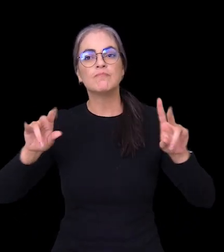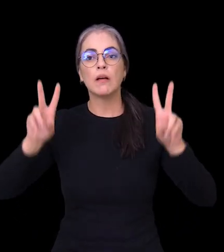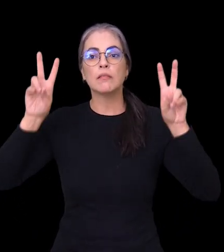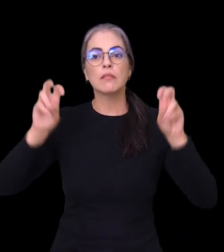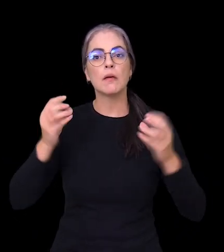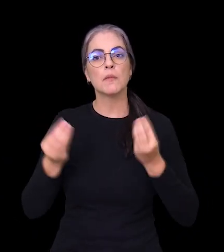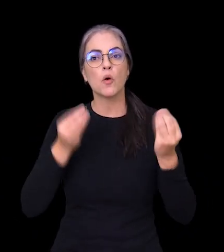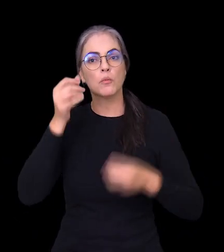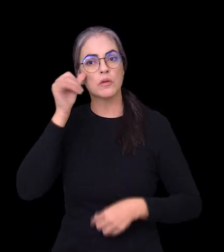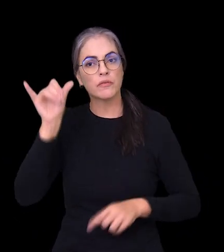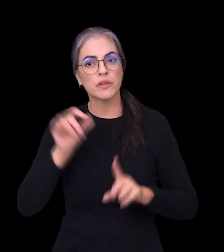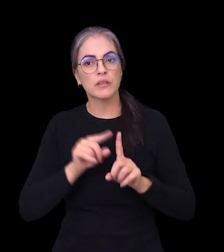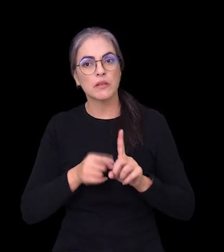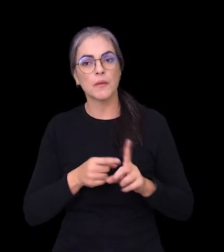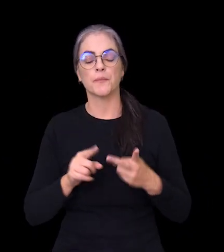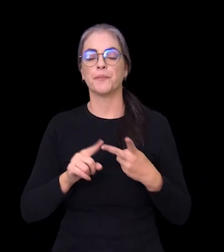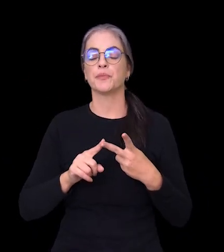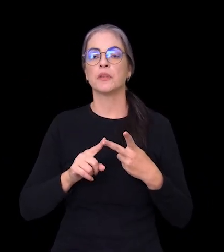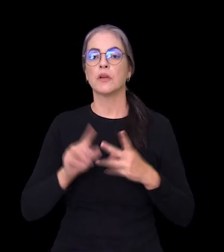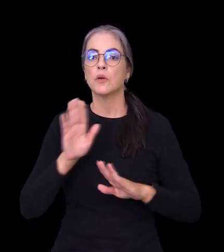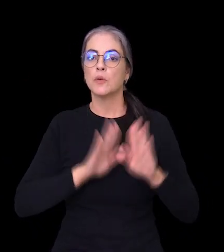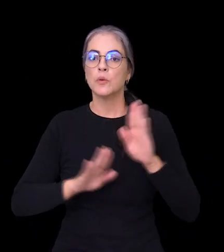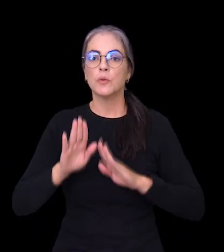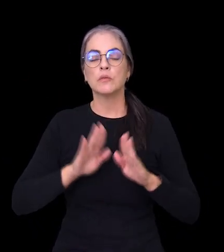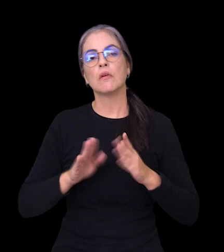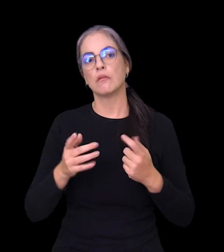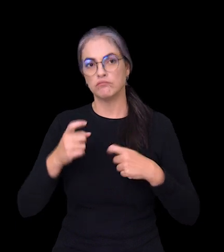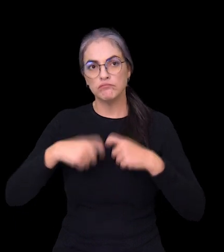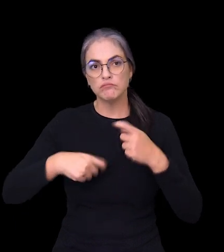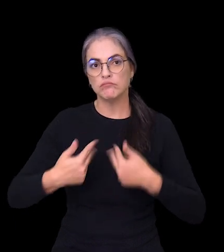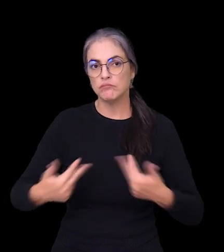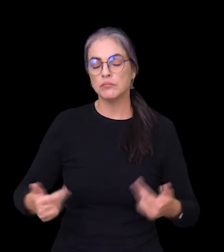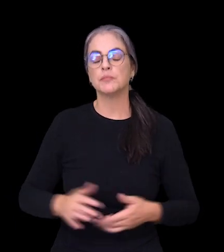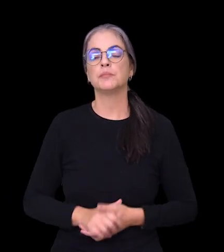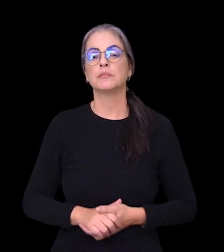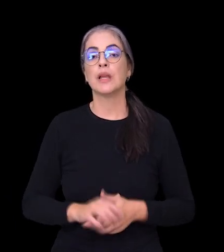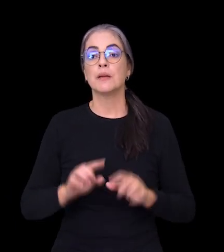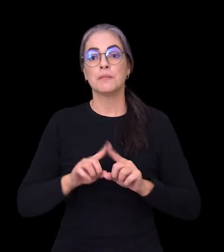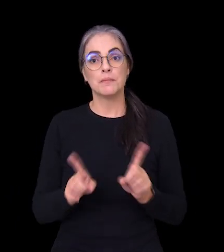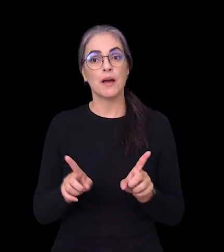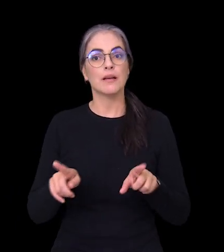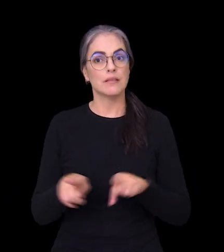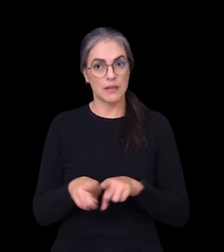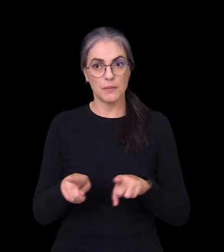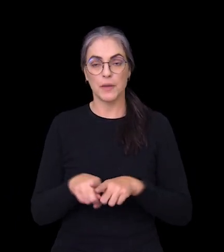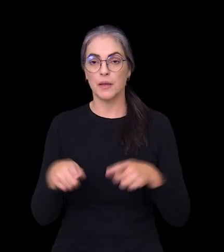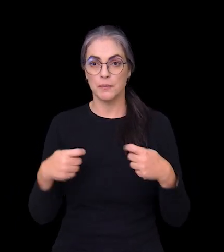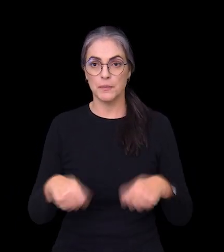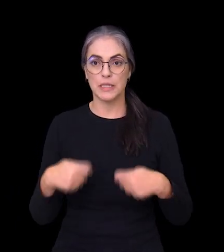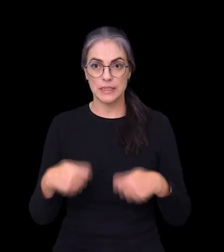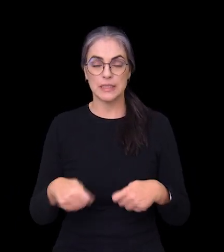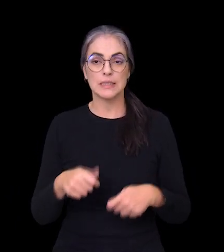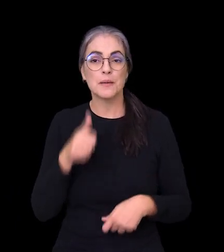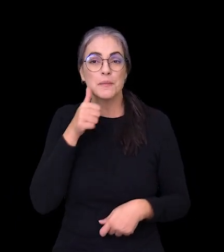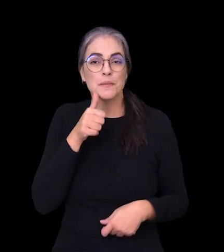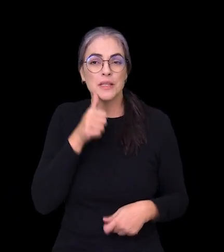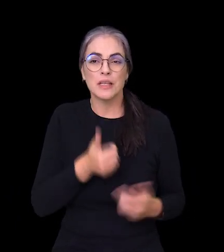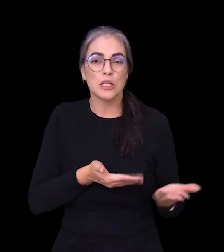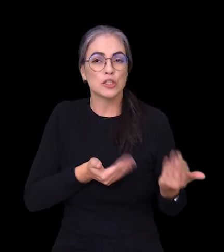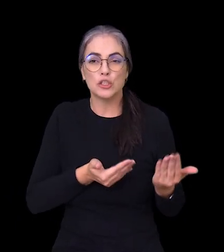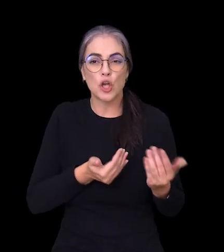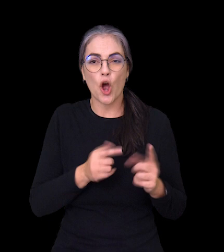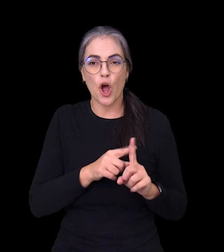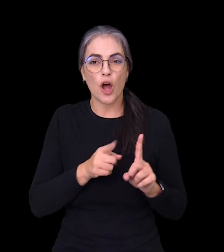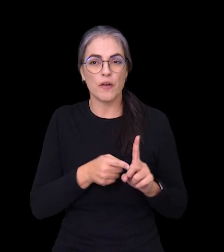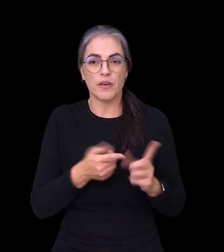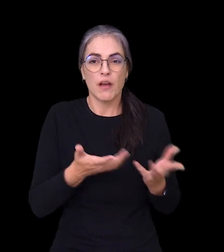conscientização, educação sexual, mas que também passe pelo acolhimento das mulheres jovens, das adolescentes,